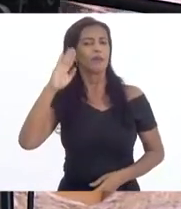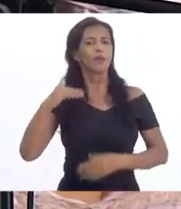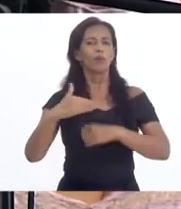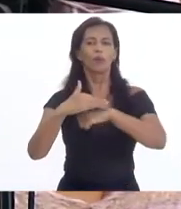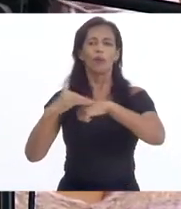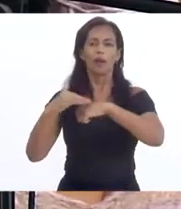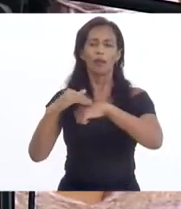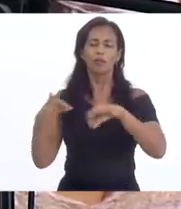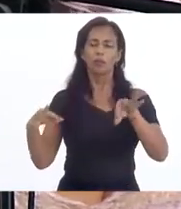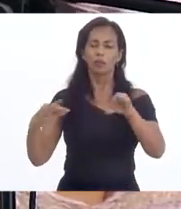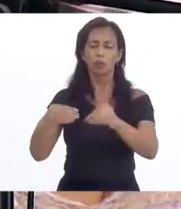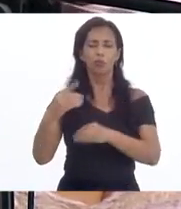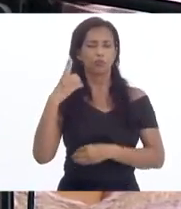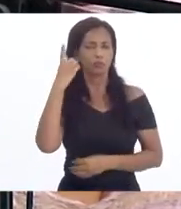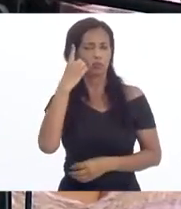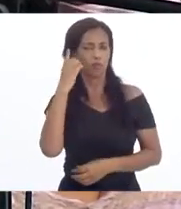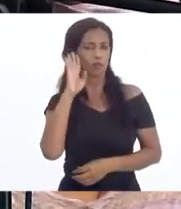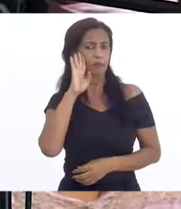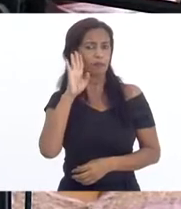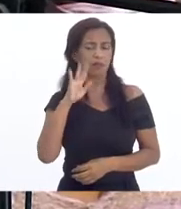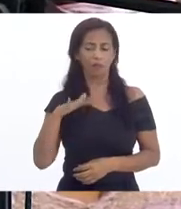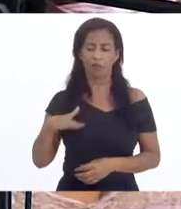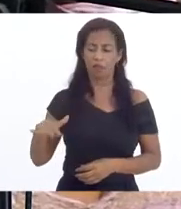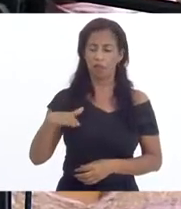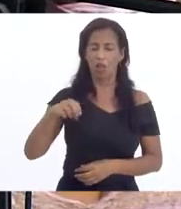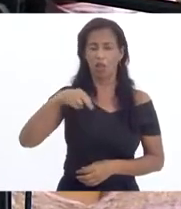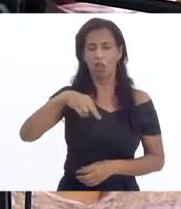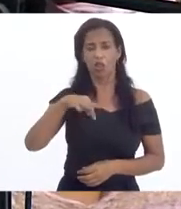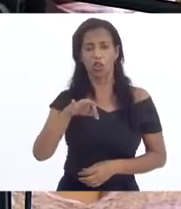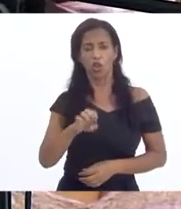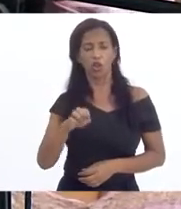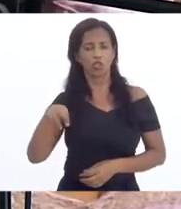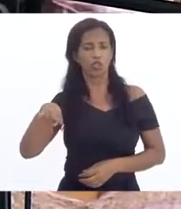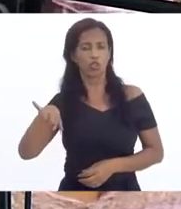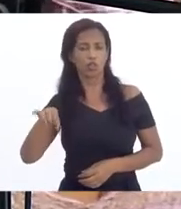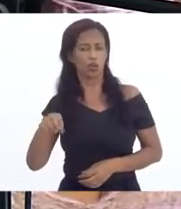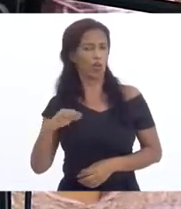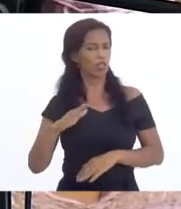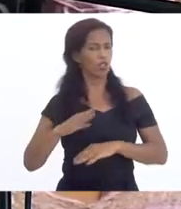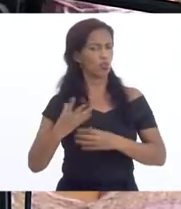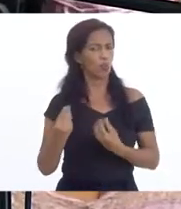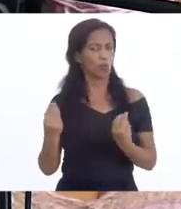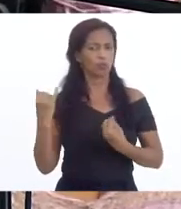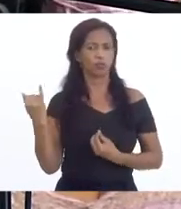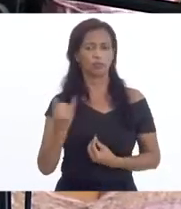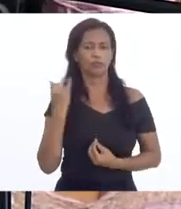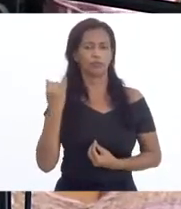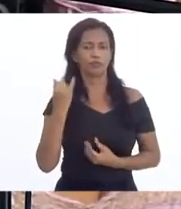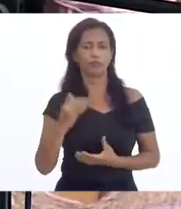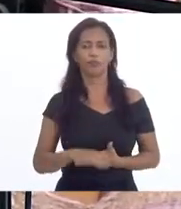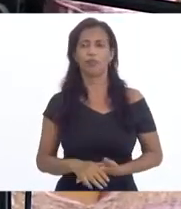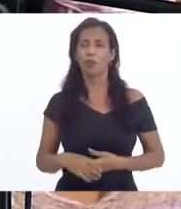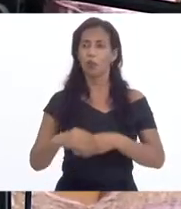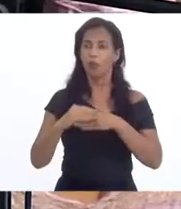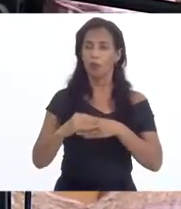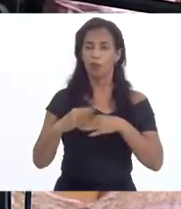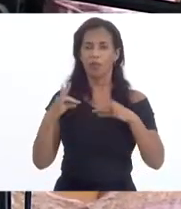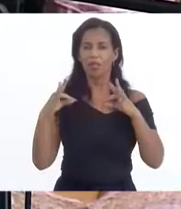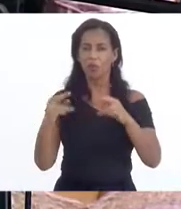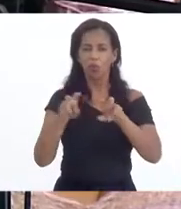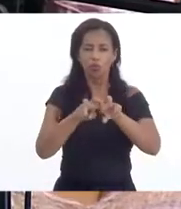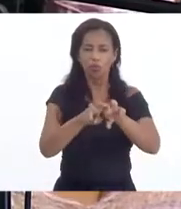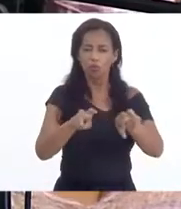todos os deputados, principalmente da região norte e noroeste fluminense. Muito importante. Cumprimentar a todos na